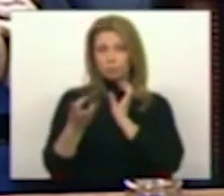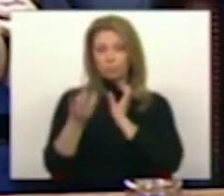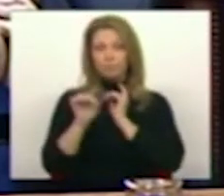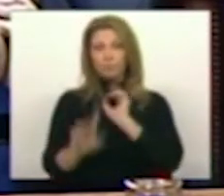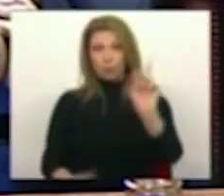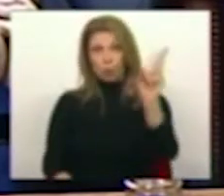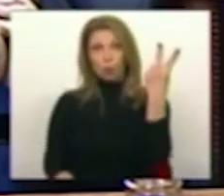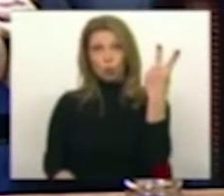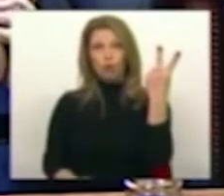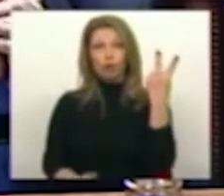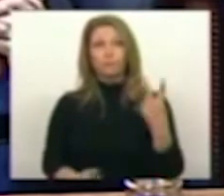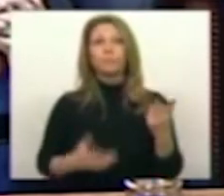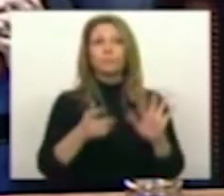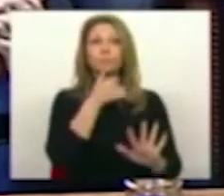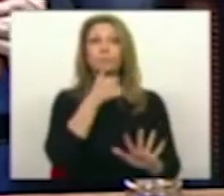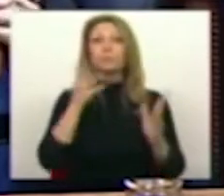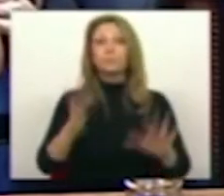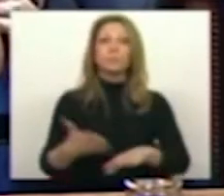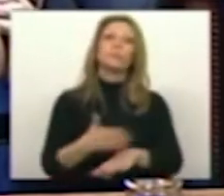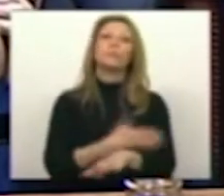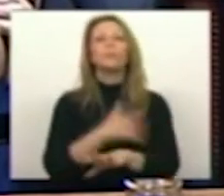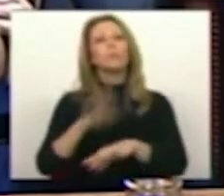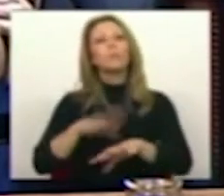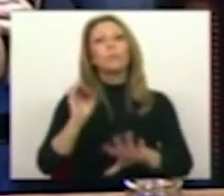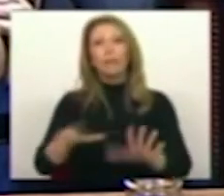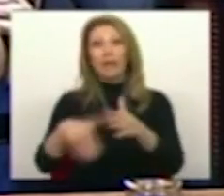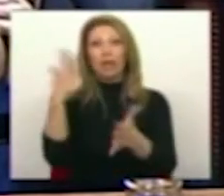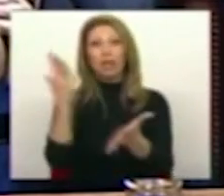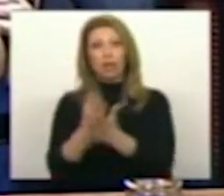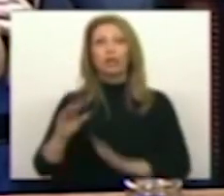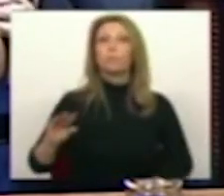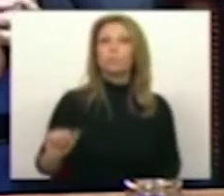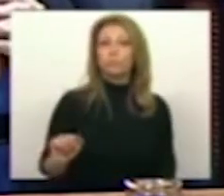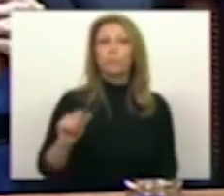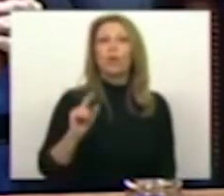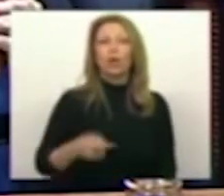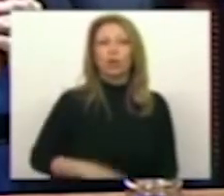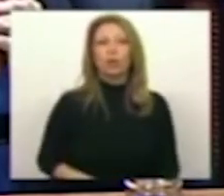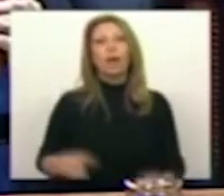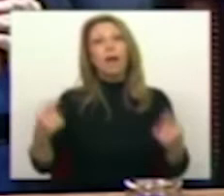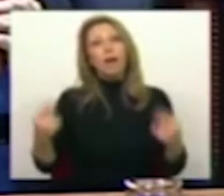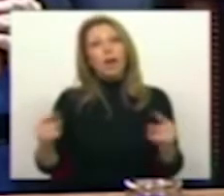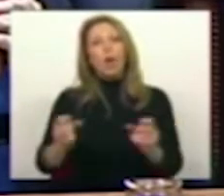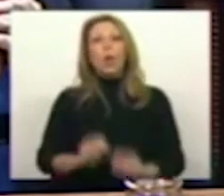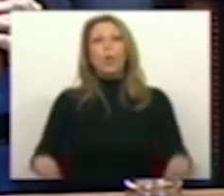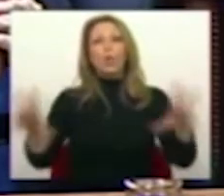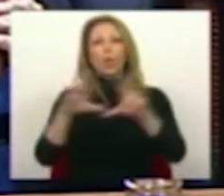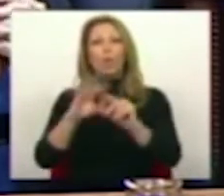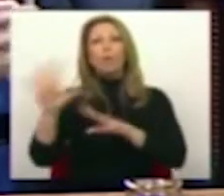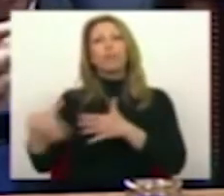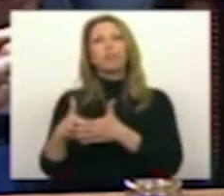que já tinha sido tomada relativamente a Cascais era haver um novo procedimento